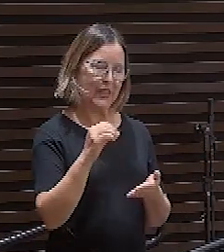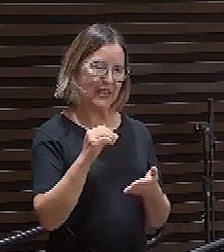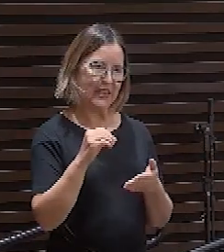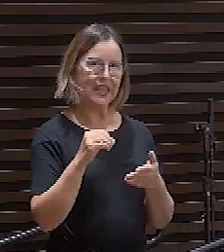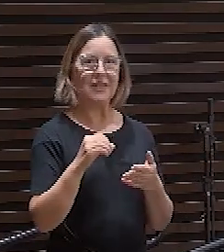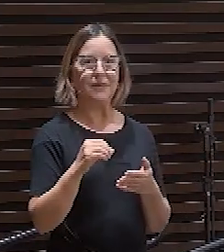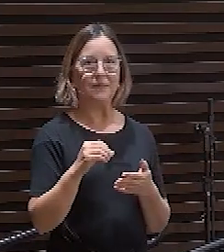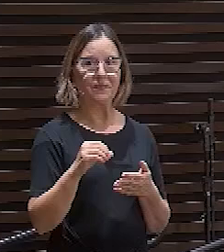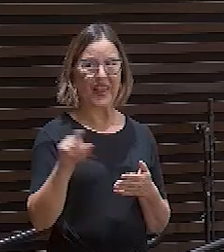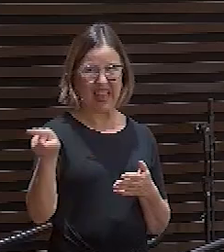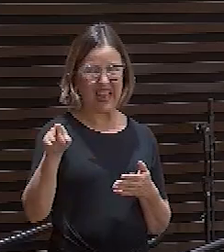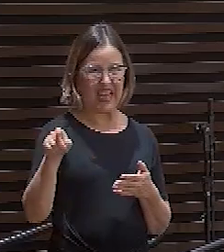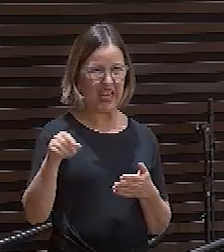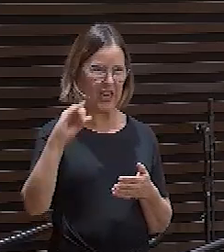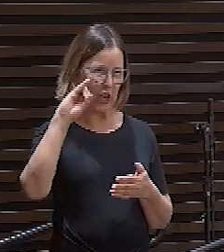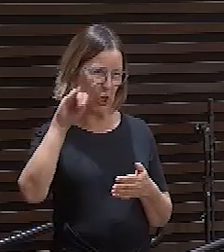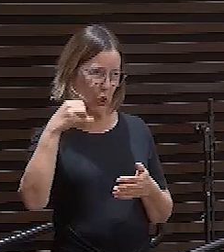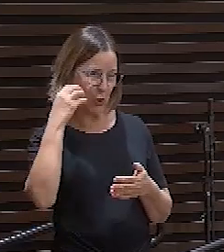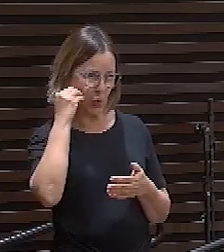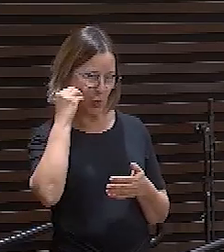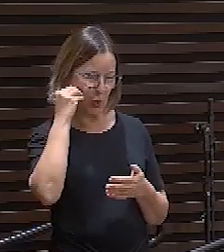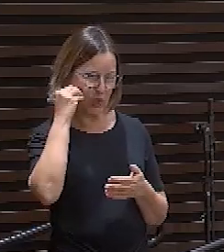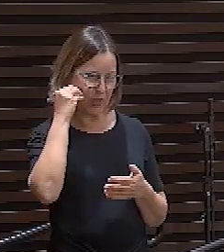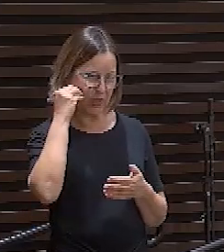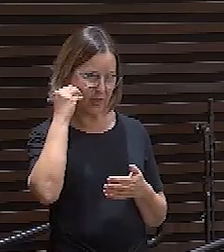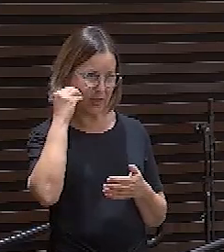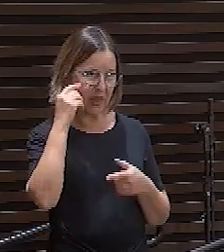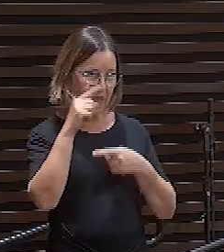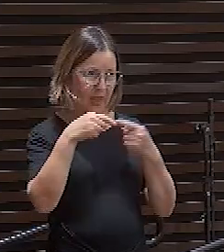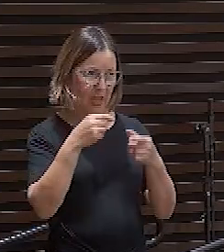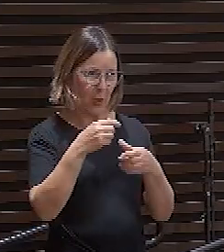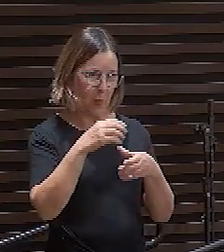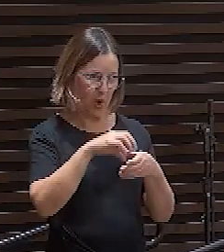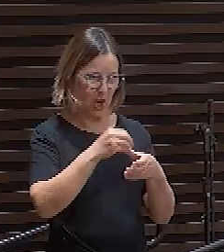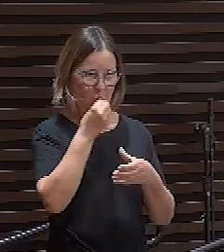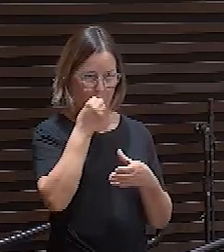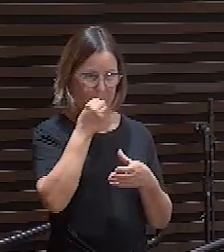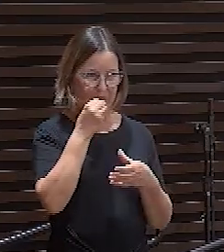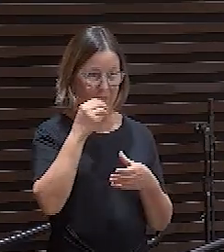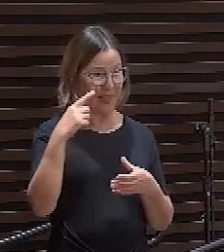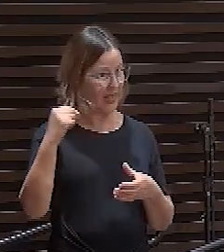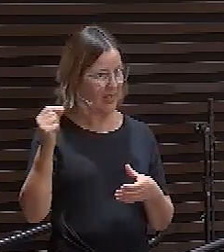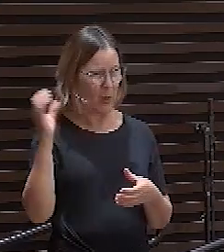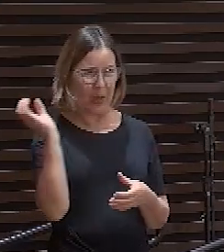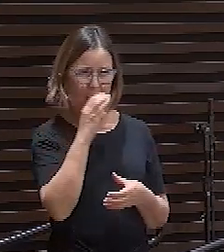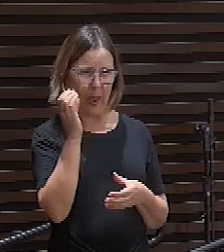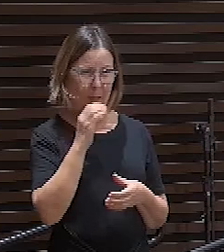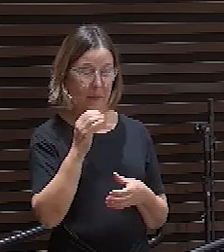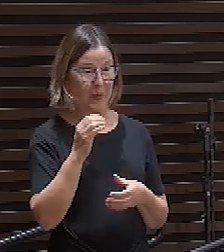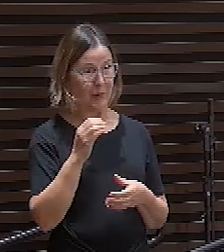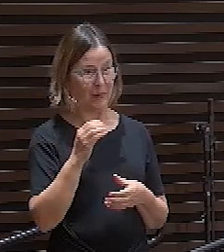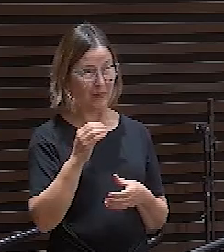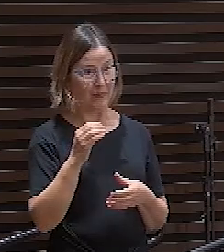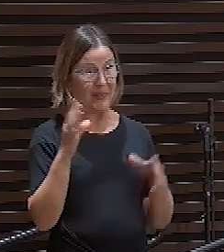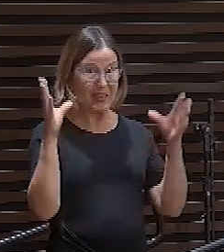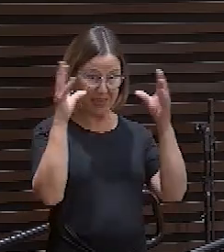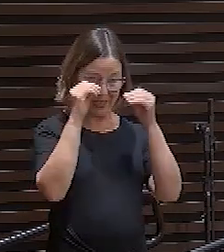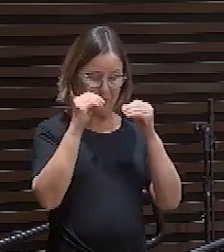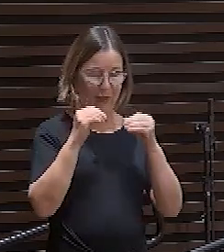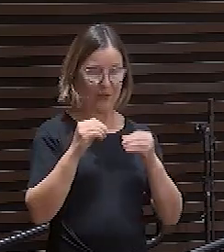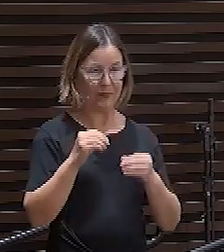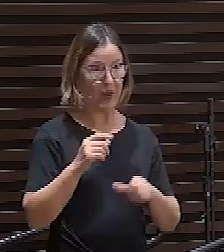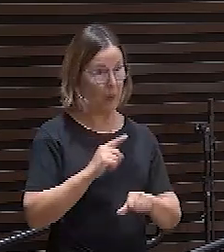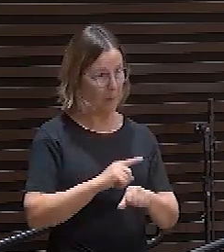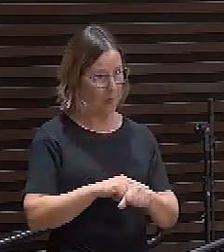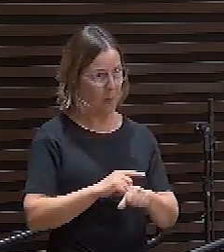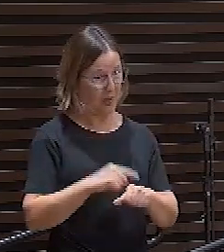ele, Judas, tendo recebido o bocado, saiu logo e era noite. Quando ele saiu, porque ele